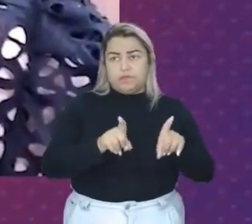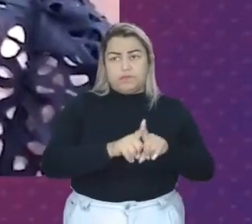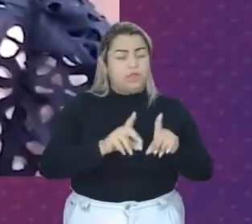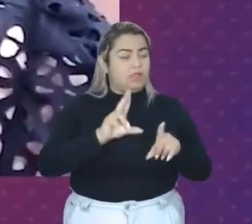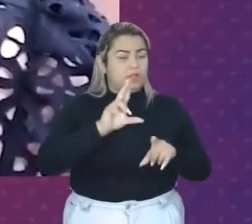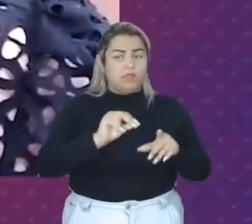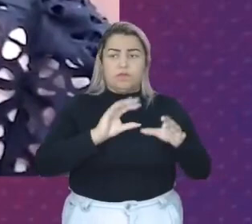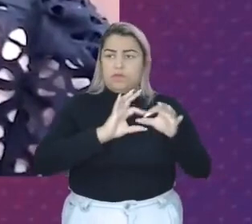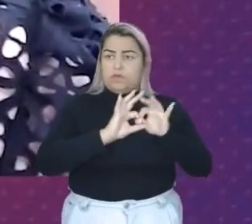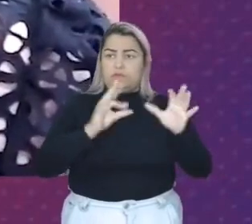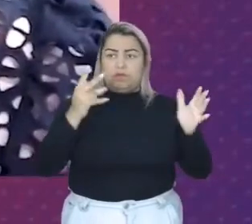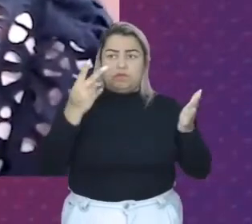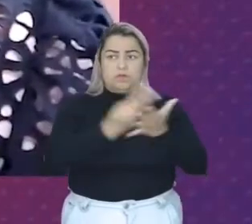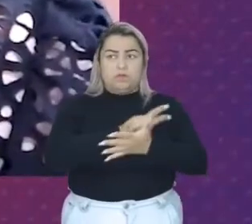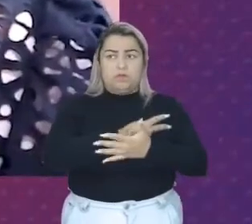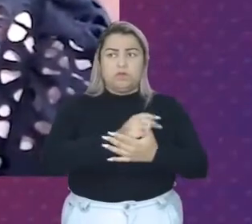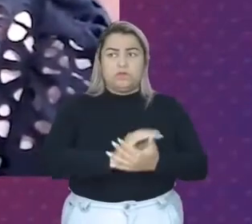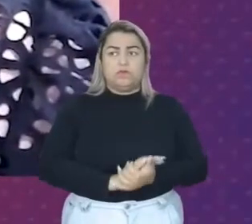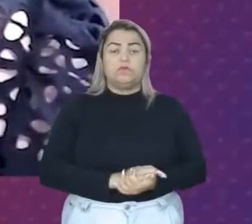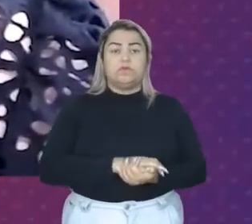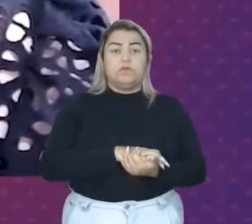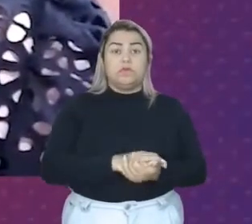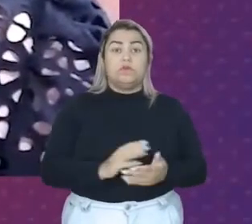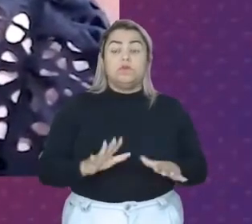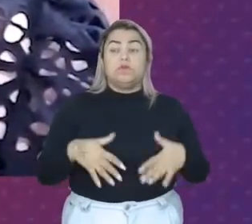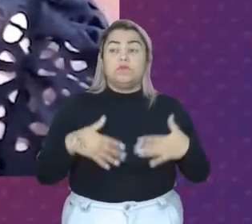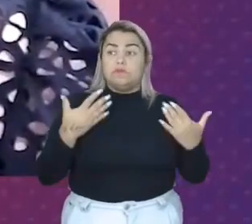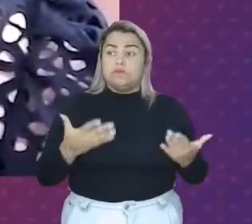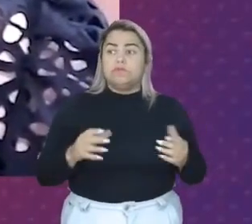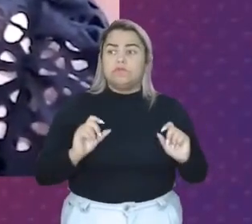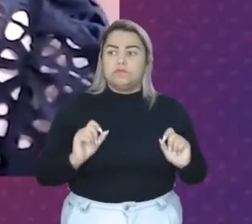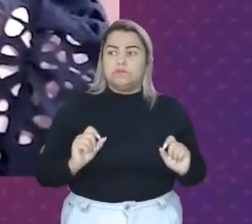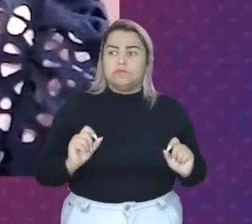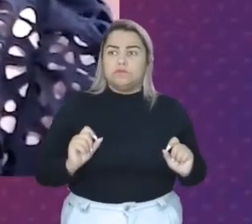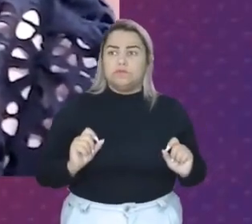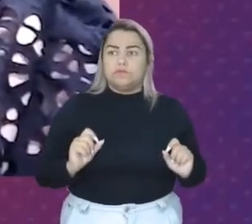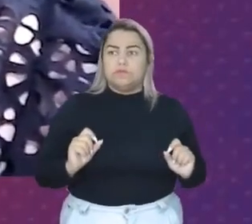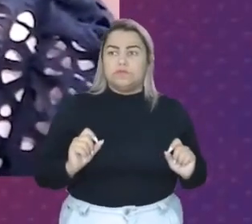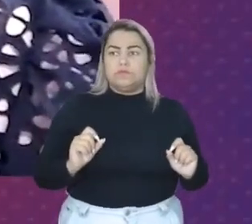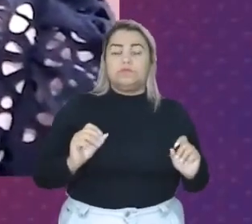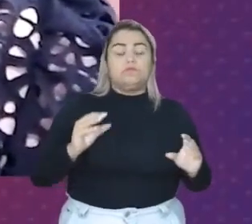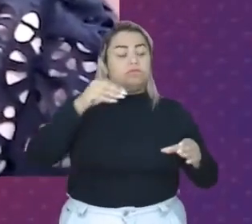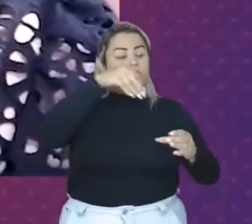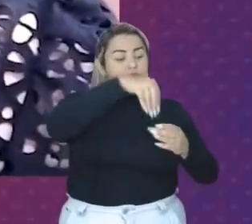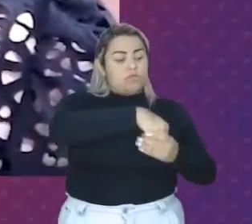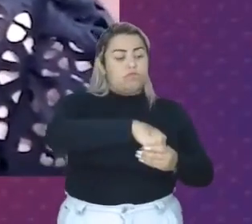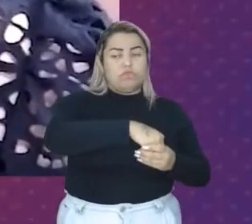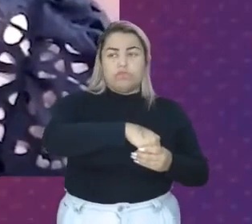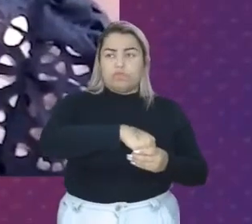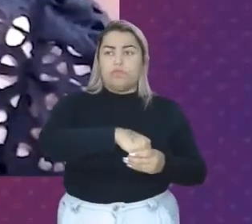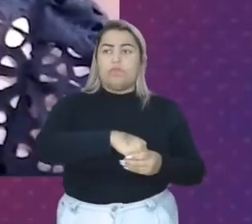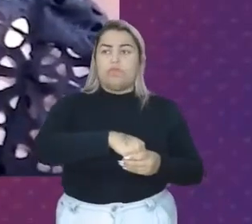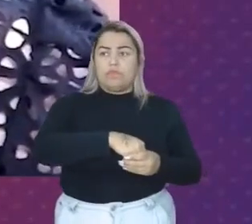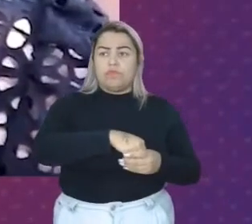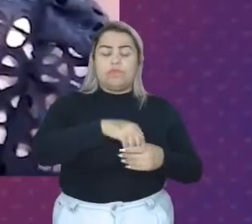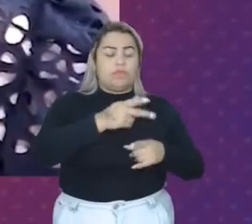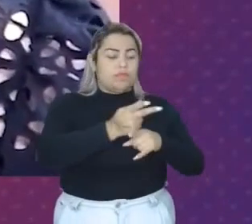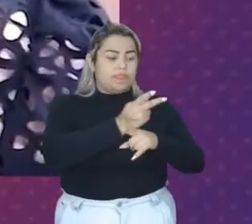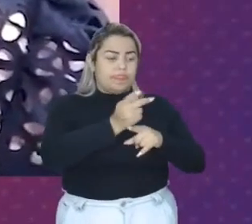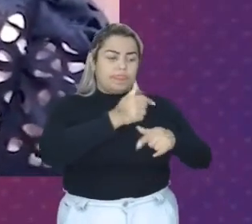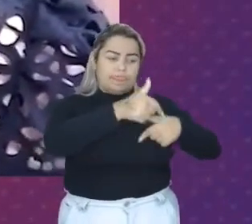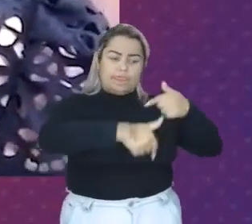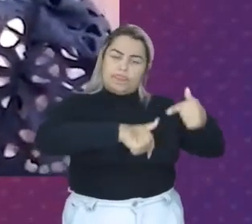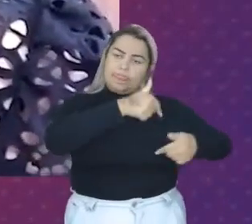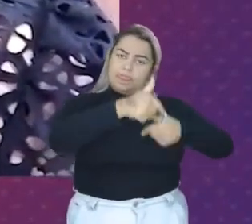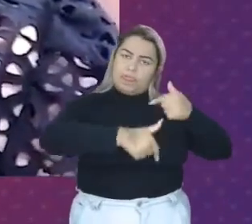permitir que isso aconteça. Então, quando você faz, dentro do que nós estamos buscando trabalhar,